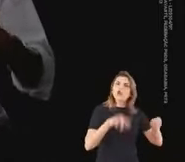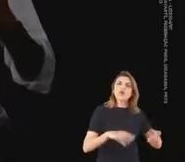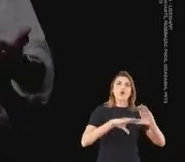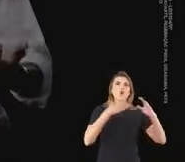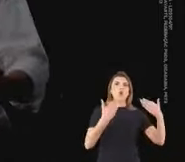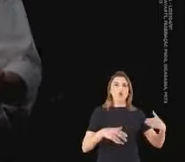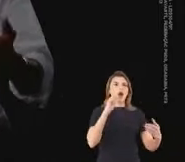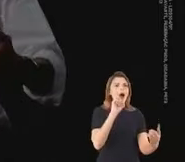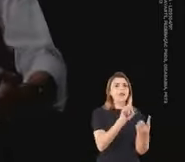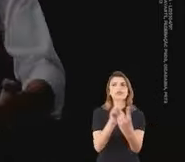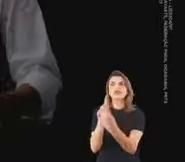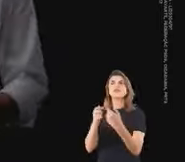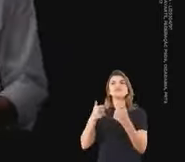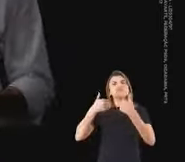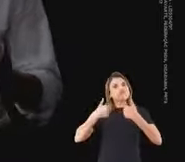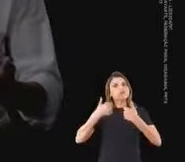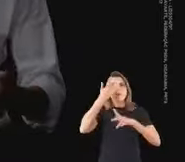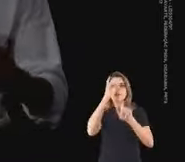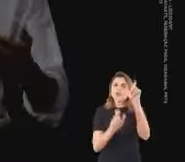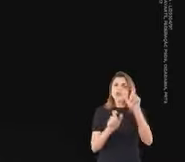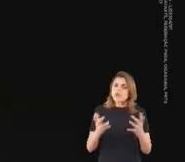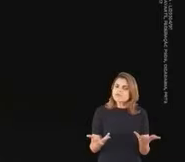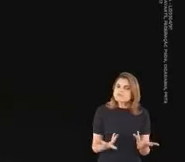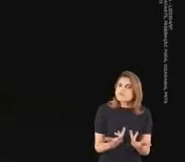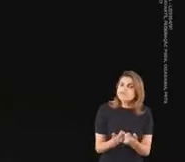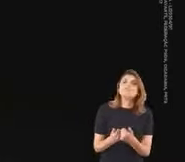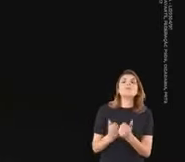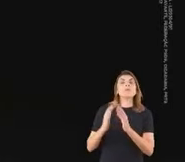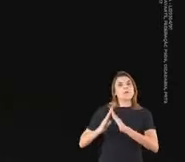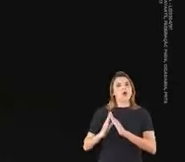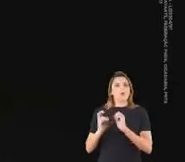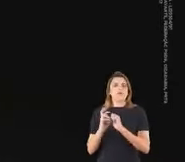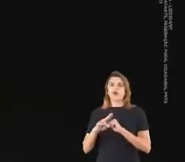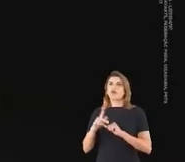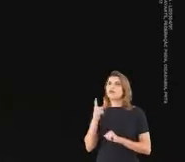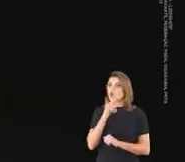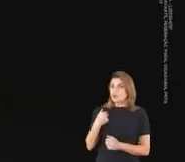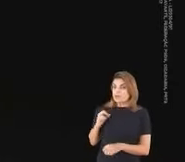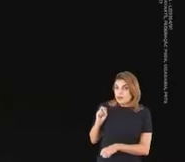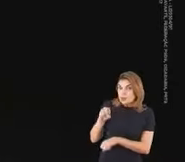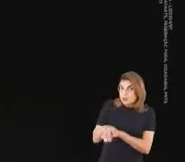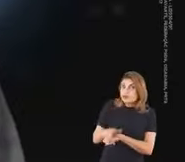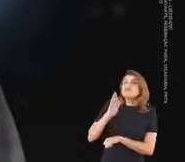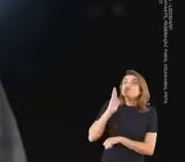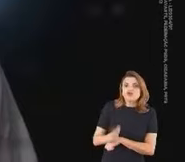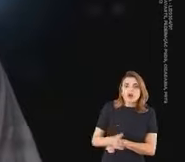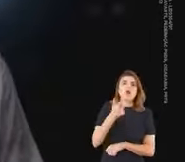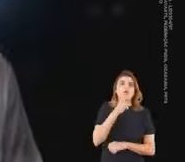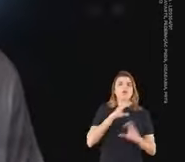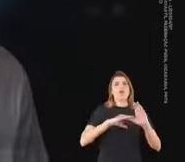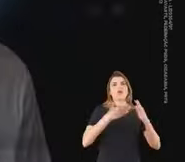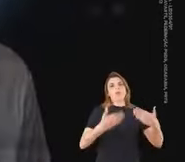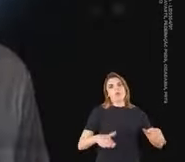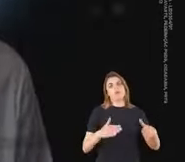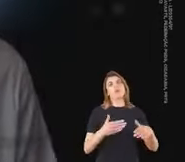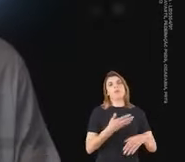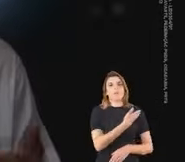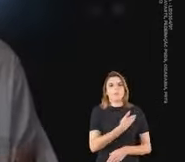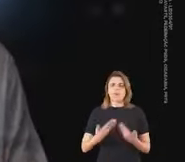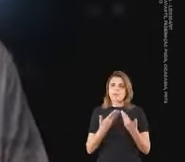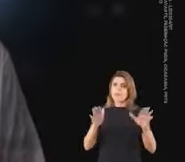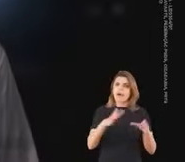funcionários concursados, para dar um atendimento digno à população de Belford Roxo. Pode ter certeza. Logo no início do meu mandato, eu farei concurso